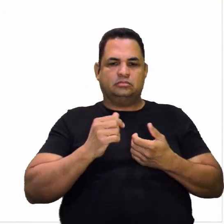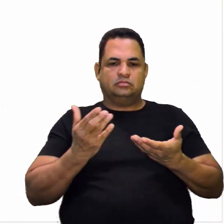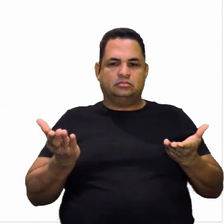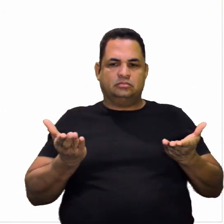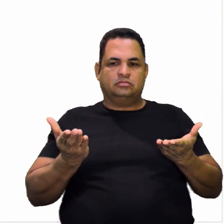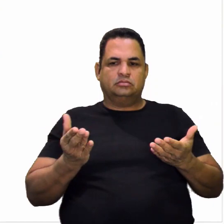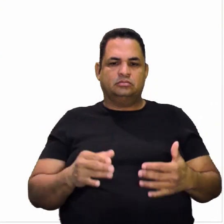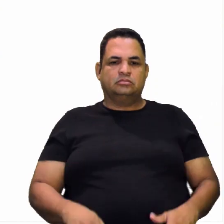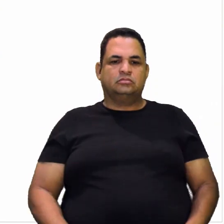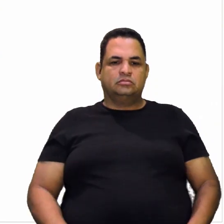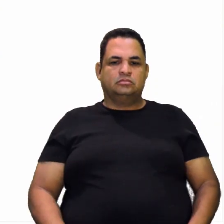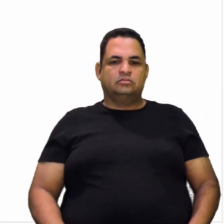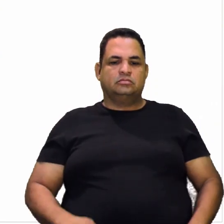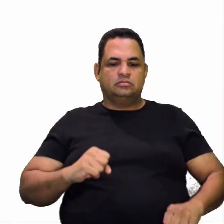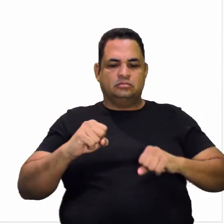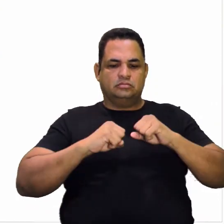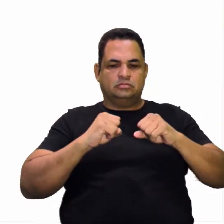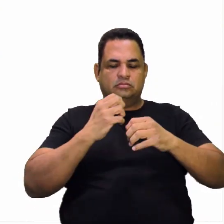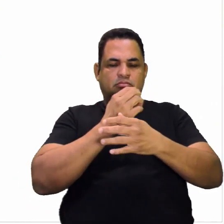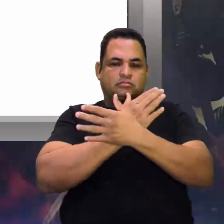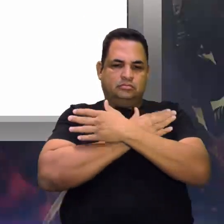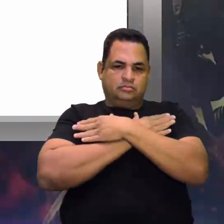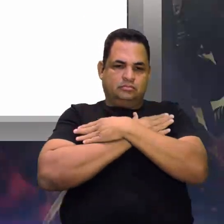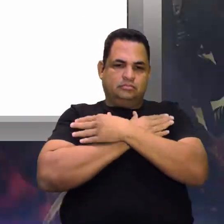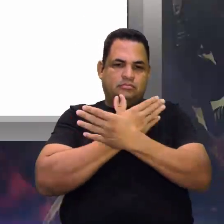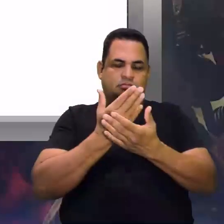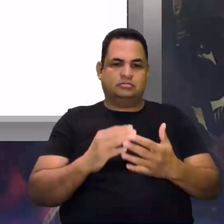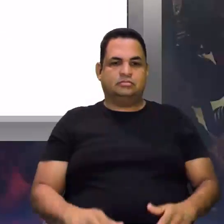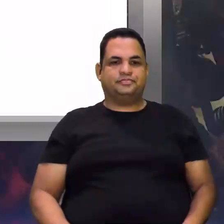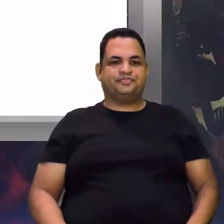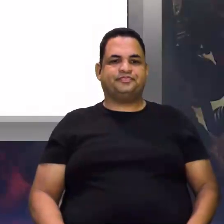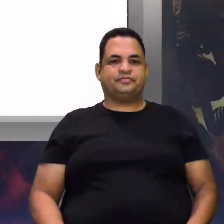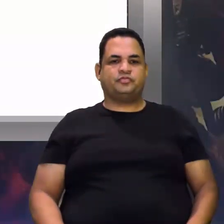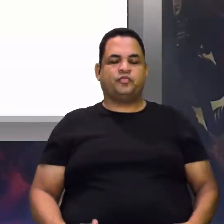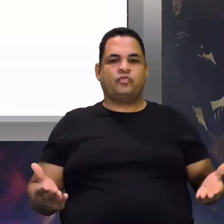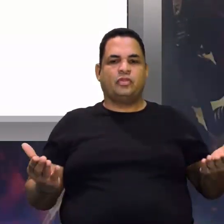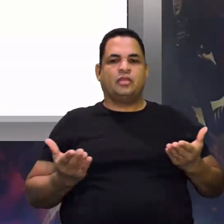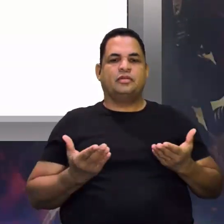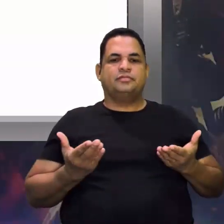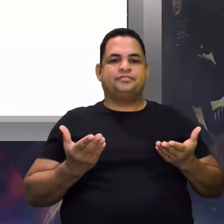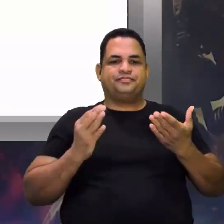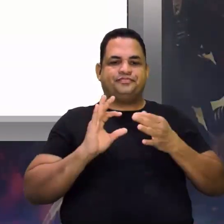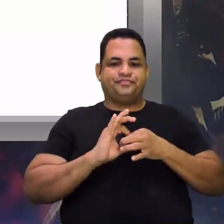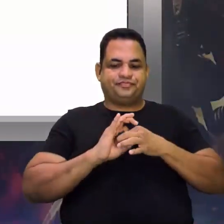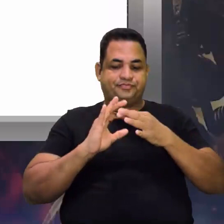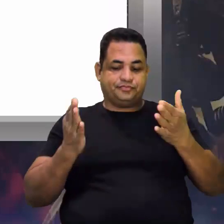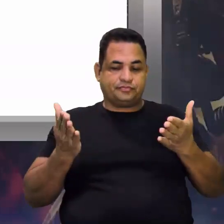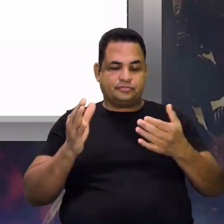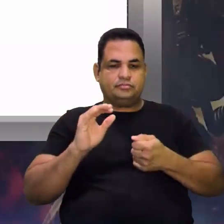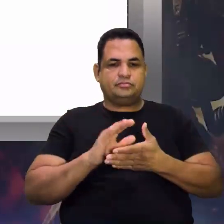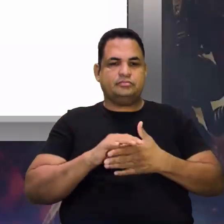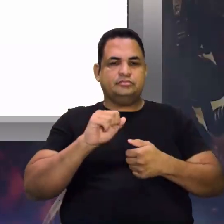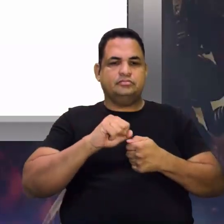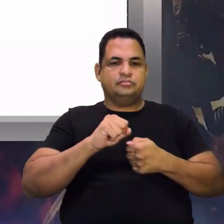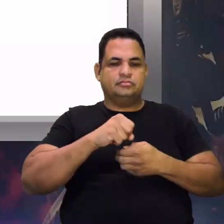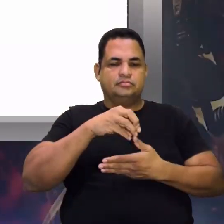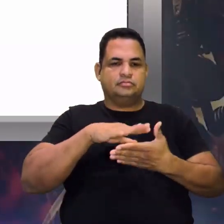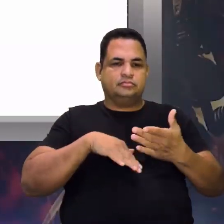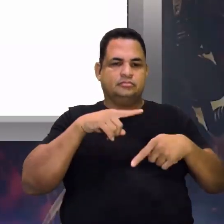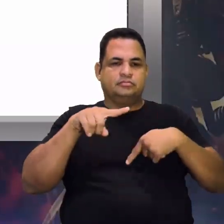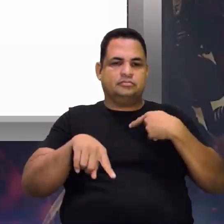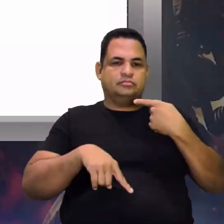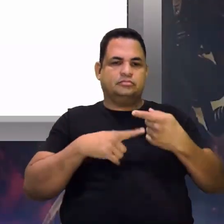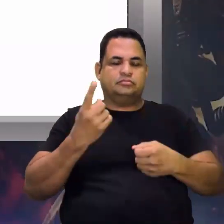só correr para o abraço. Bom, aluno, agora eu vou te deixar para você fazer a atividade e daqui a pouco